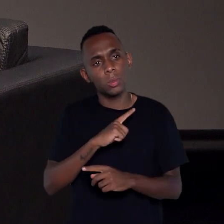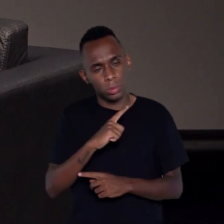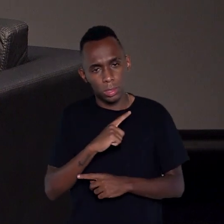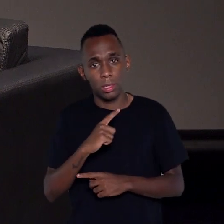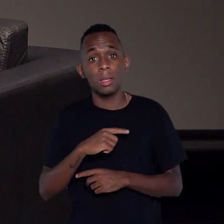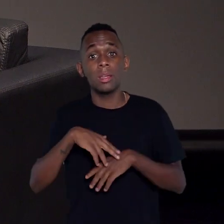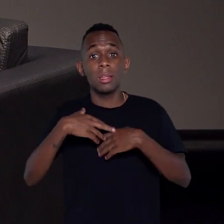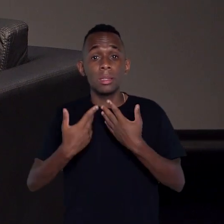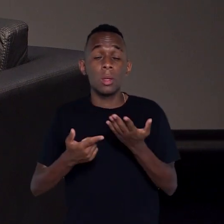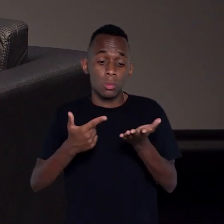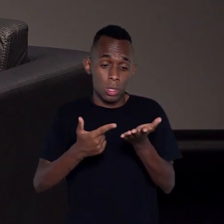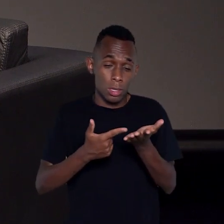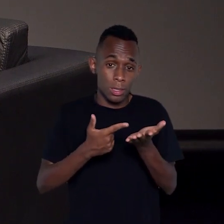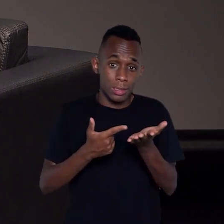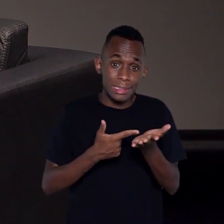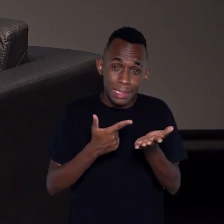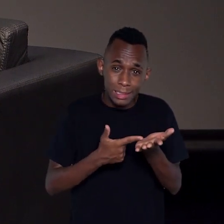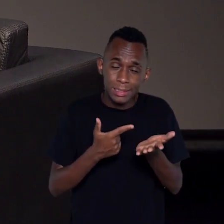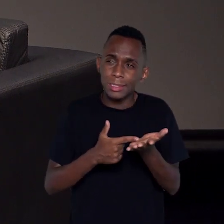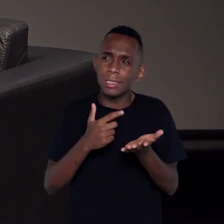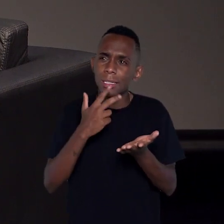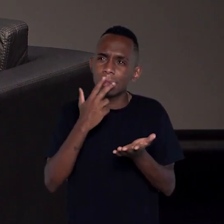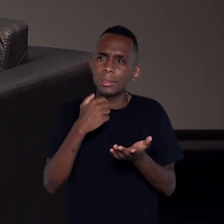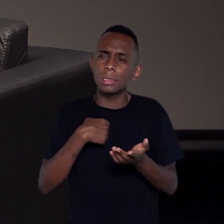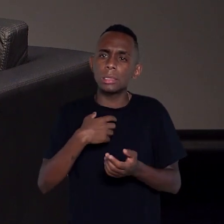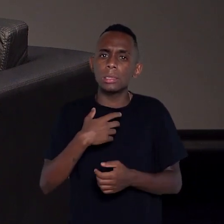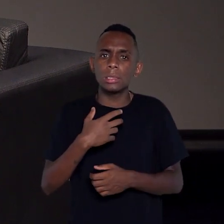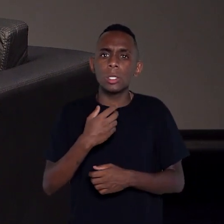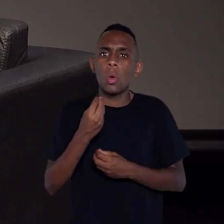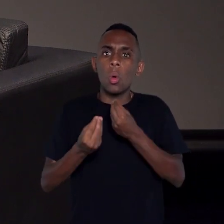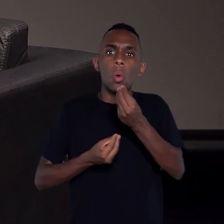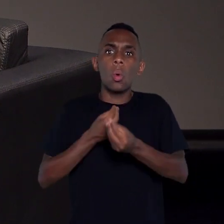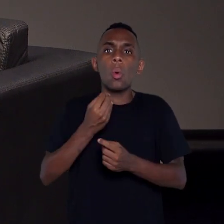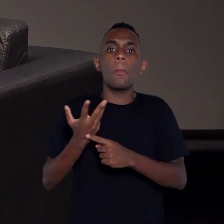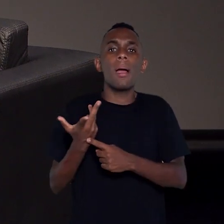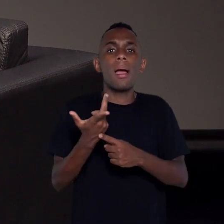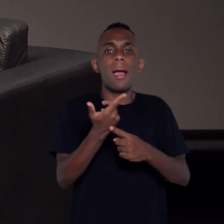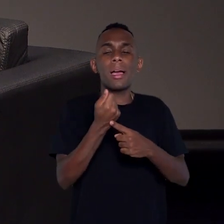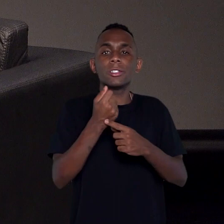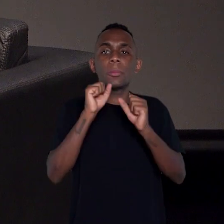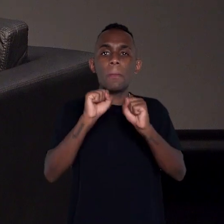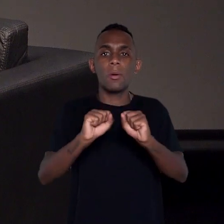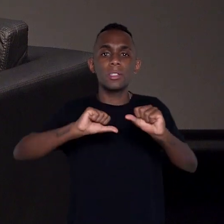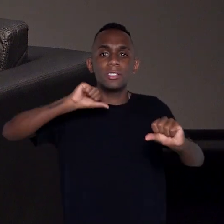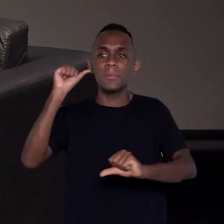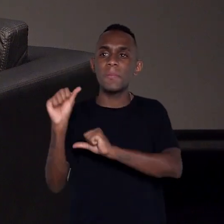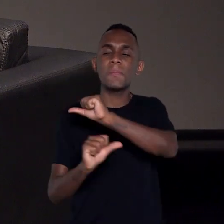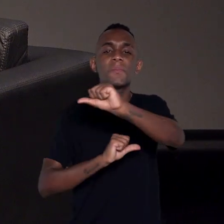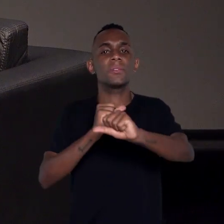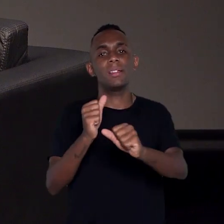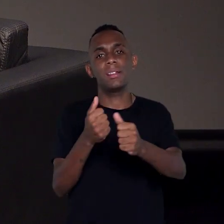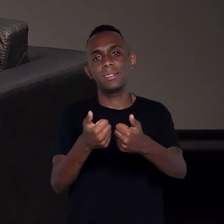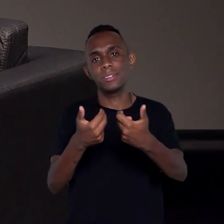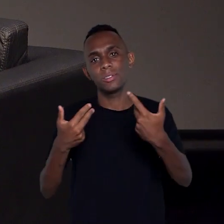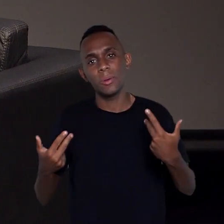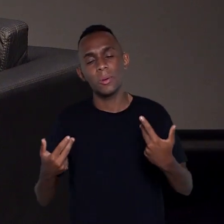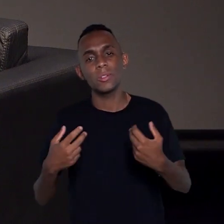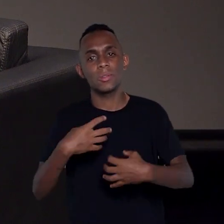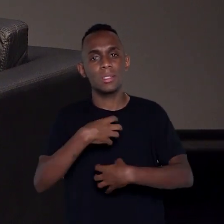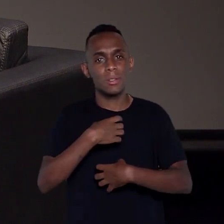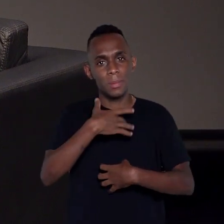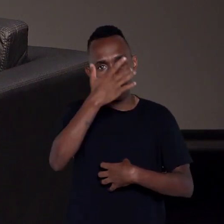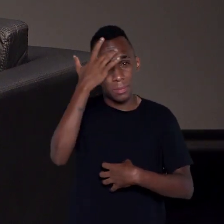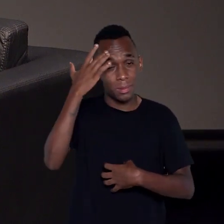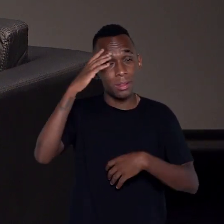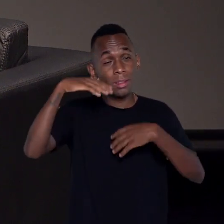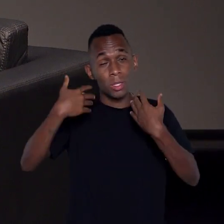me deixa perplexo, abismado, né, do poder que a arte tem. E nada disso é possível